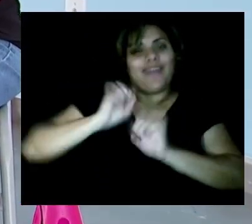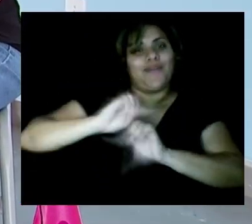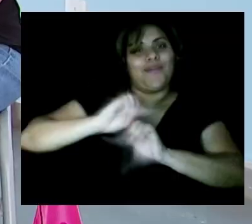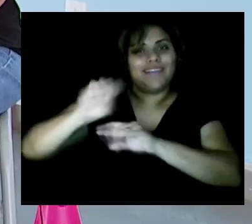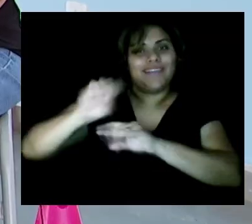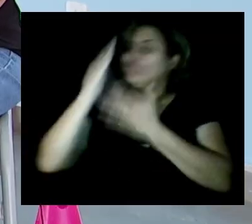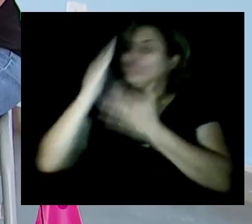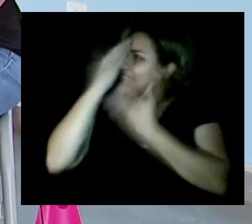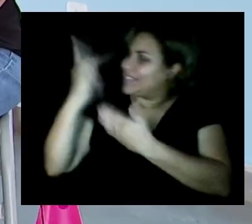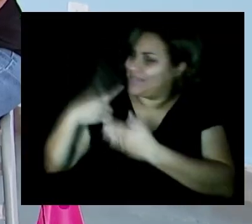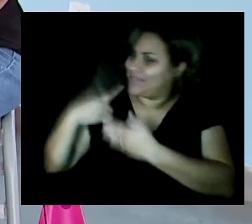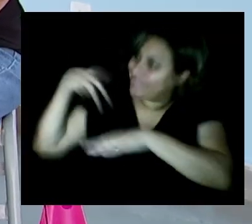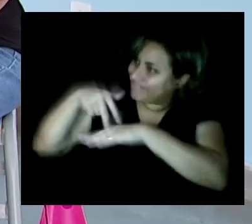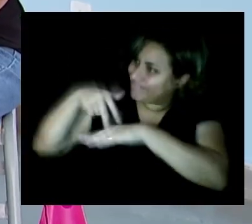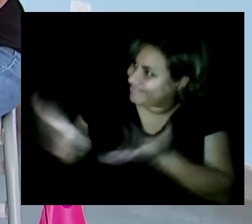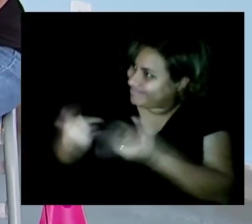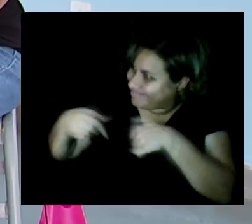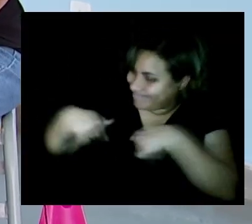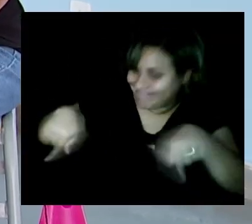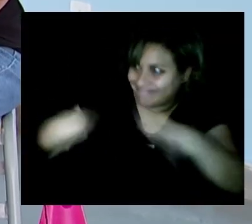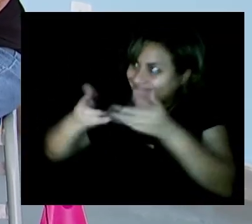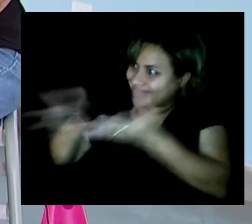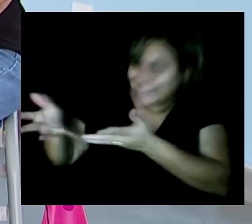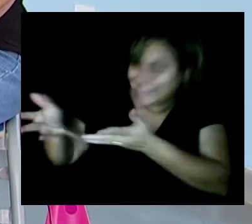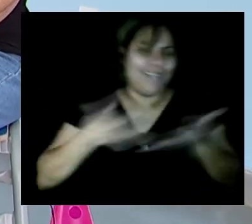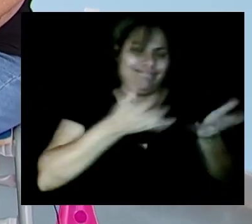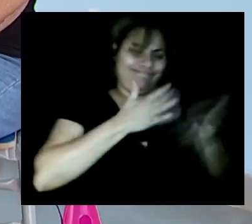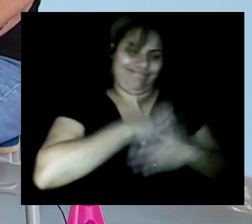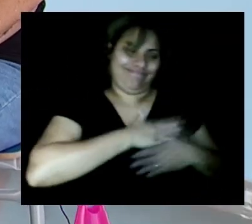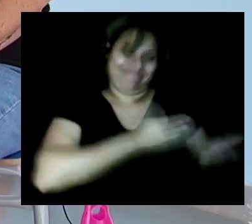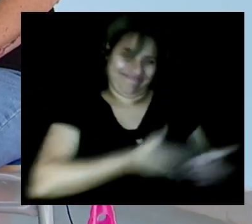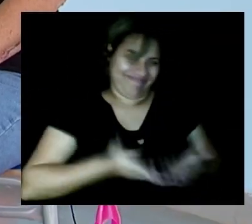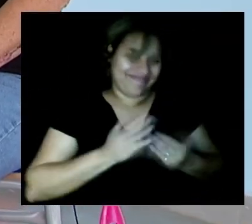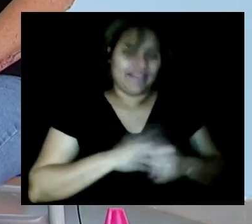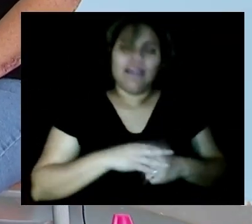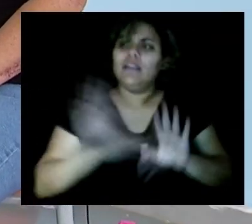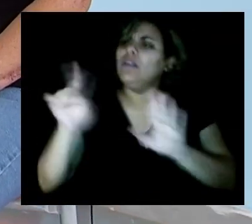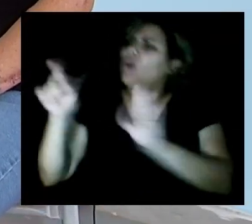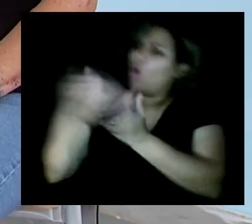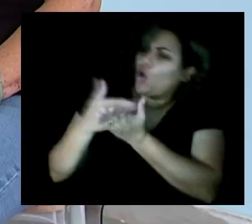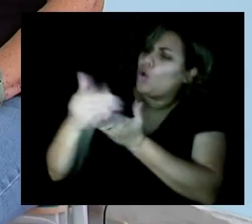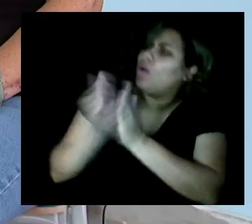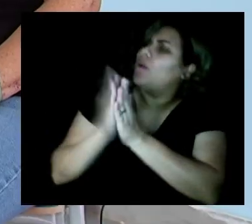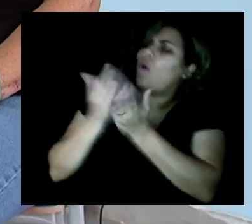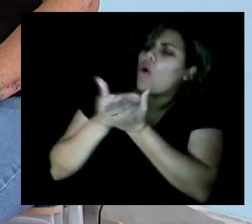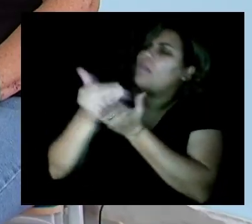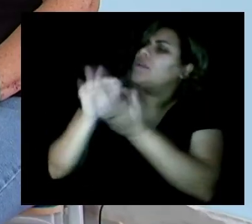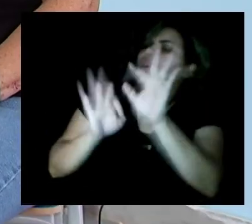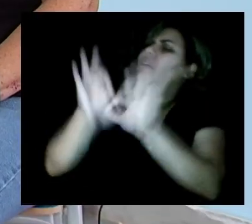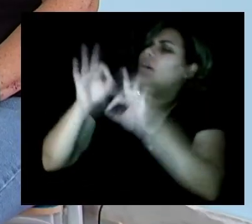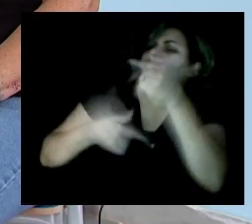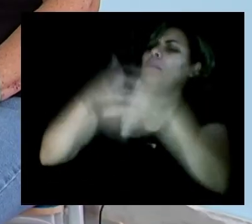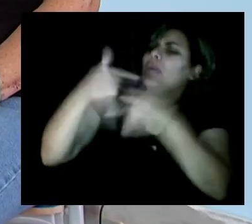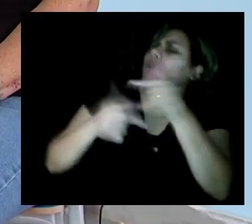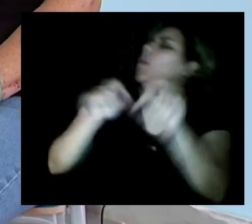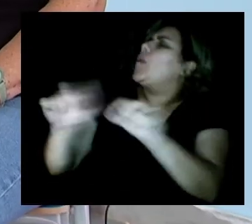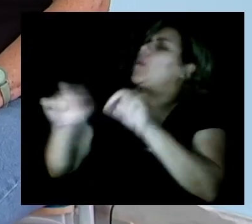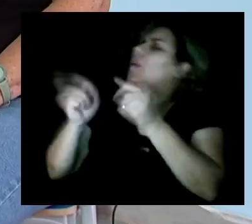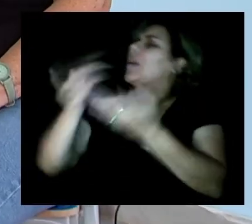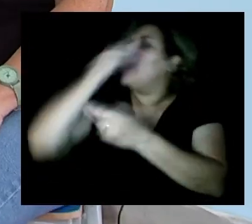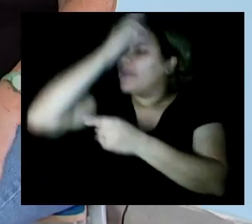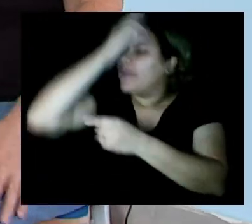Miriam. Prazer é todo meu. Queria que você começasse contando como é que iniciou esse trabalho. Parece que foi por mãos de pais,